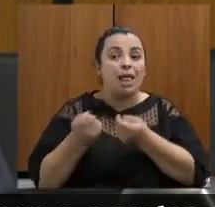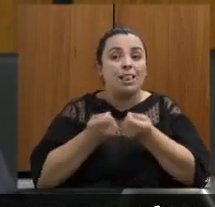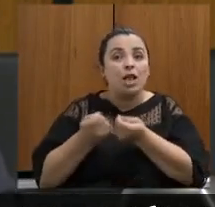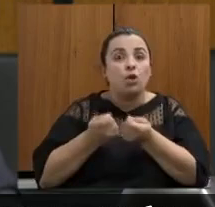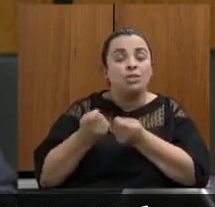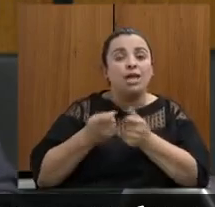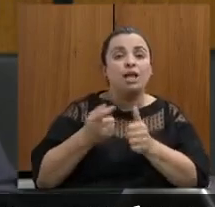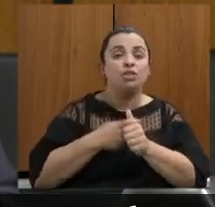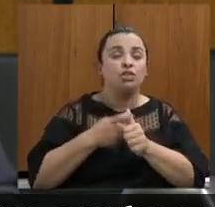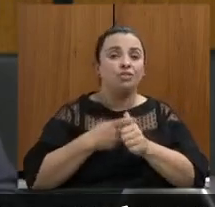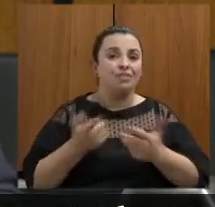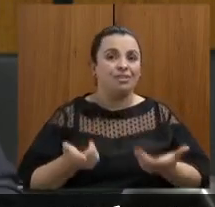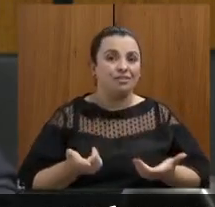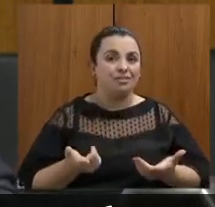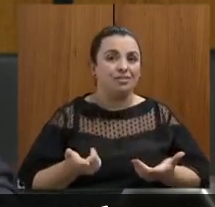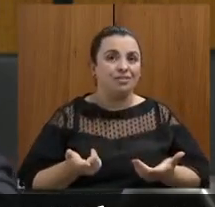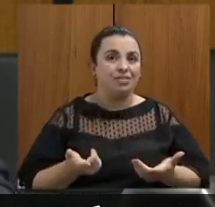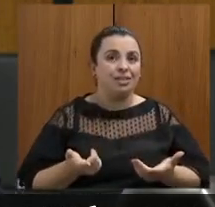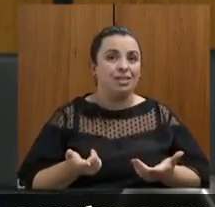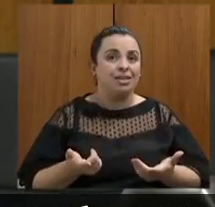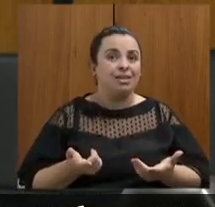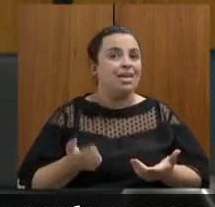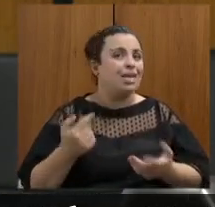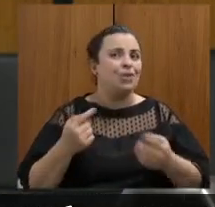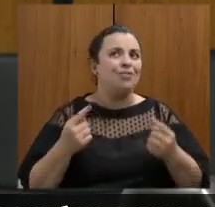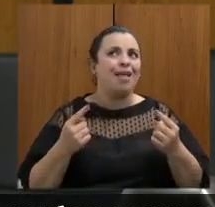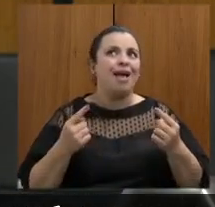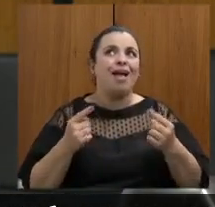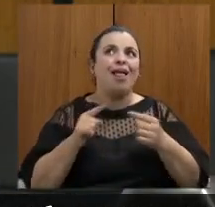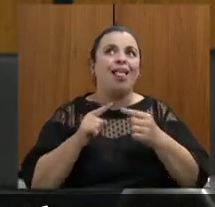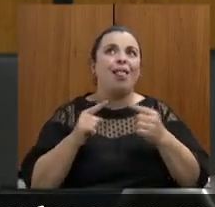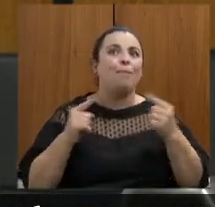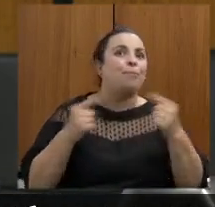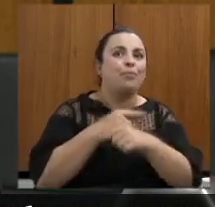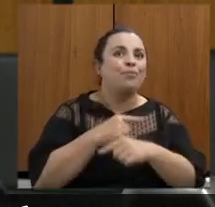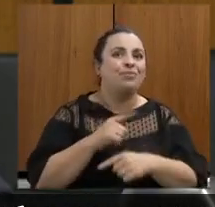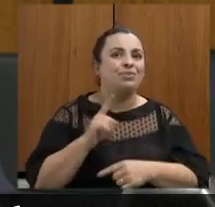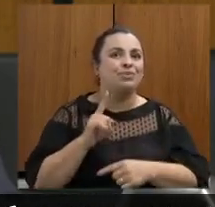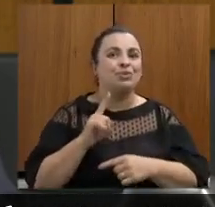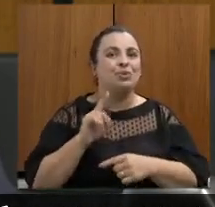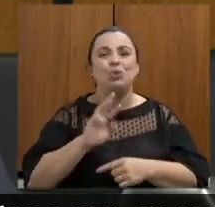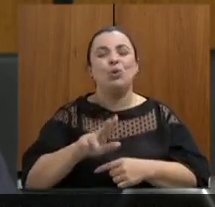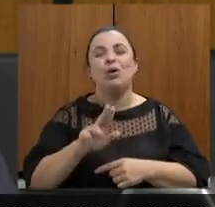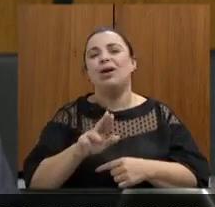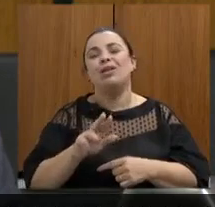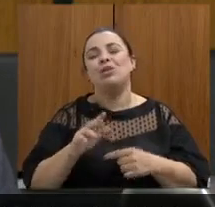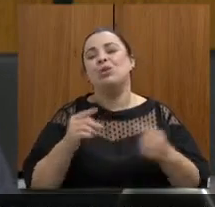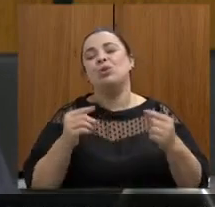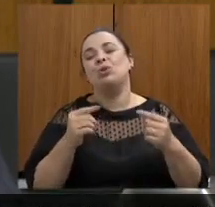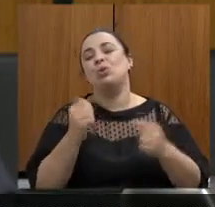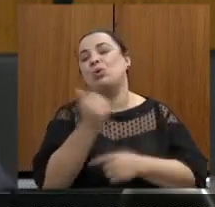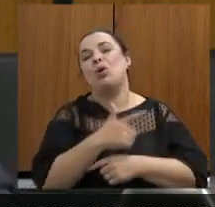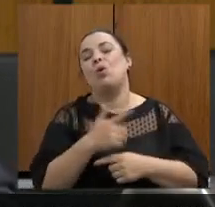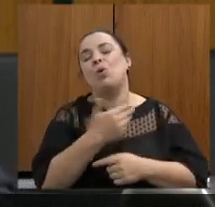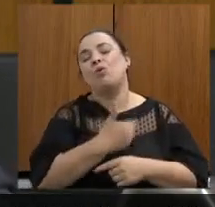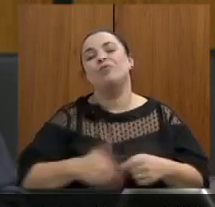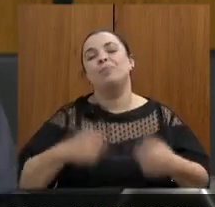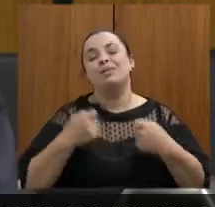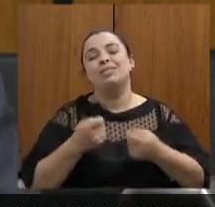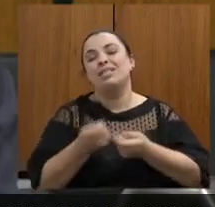possível que a negociação é não é tão longe daquilo que o governo precisaria negociar em respeito a liminar